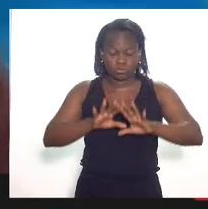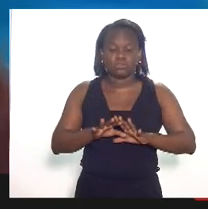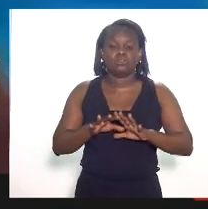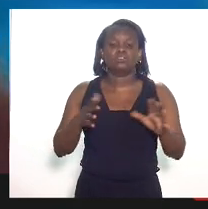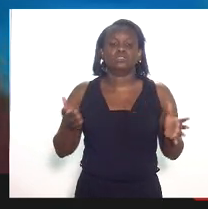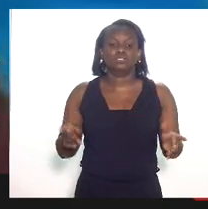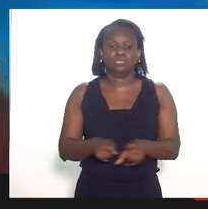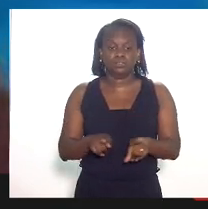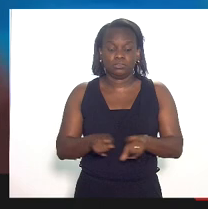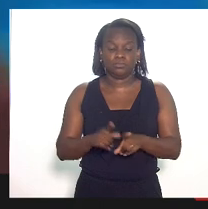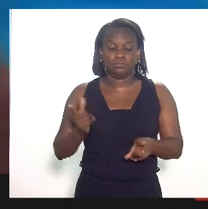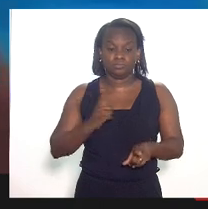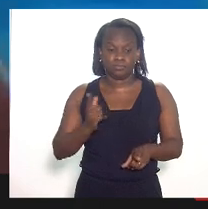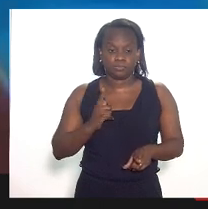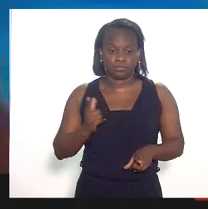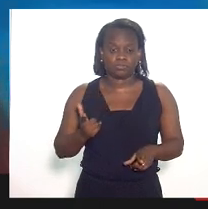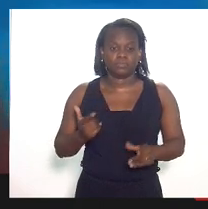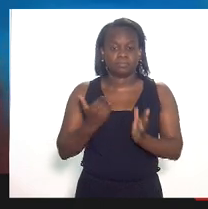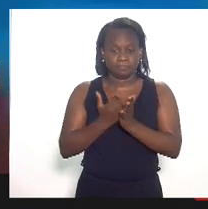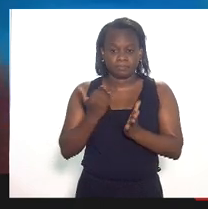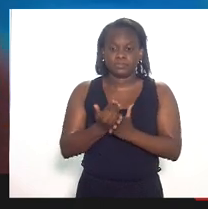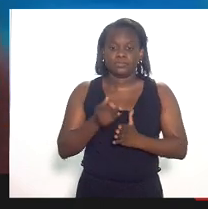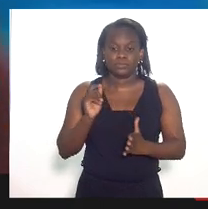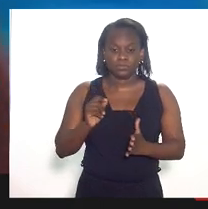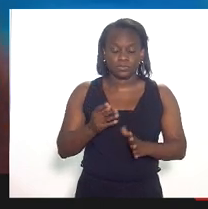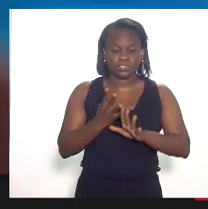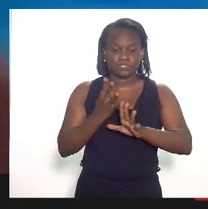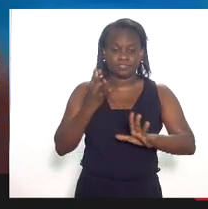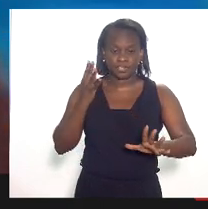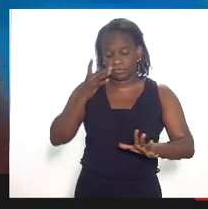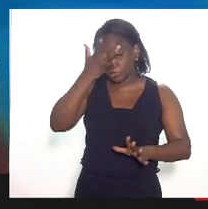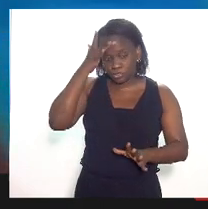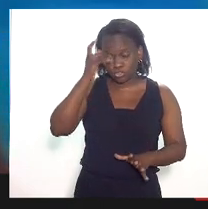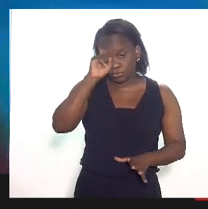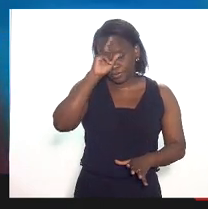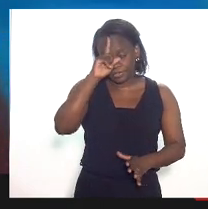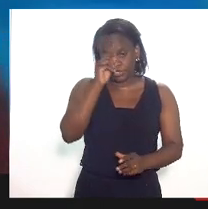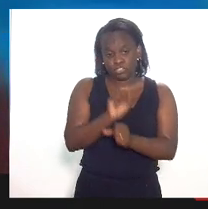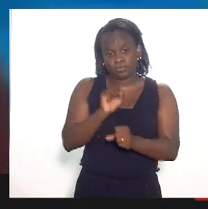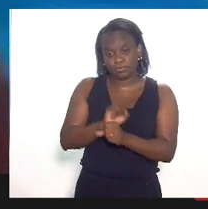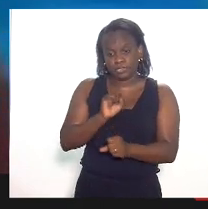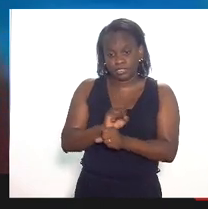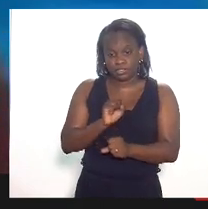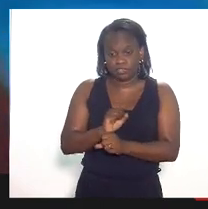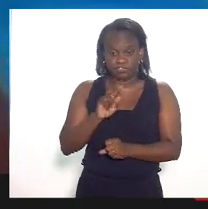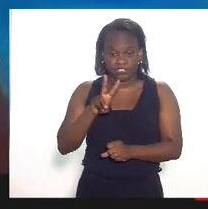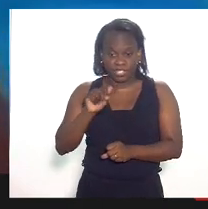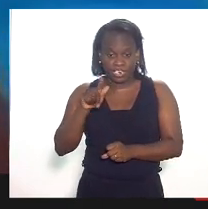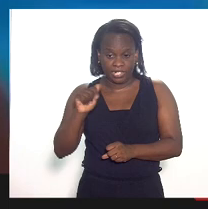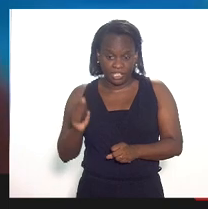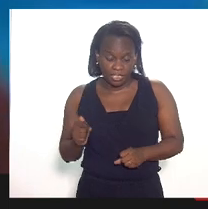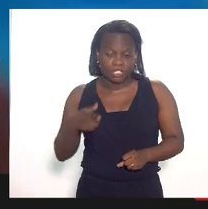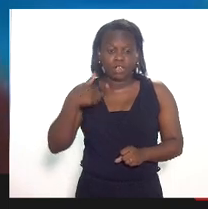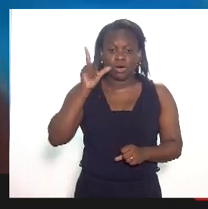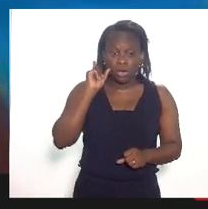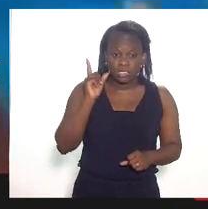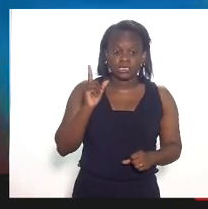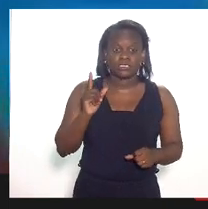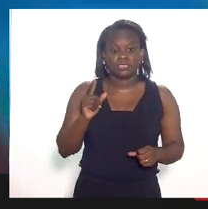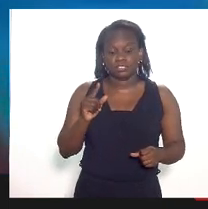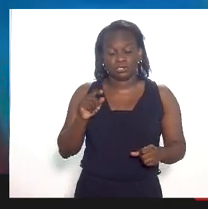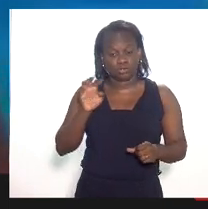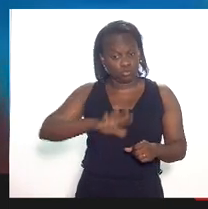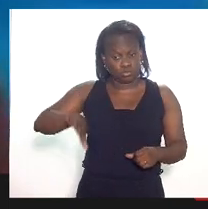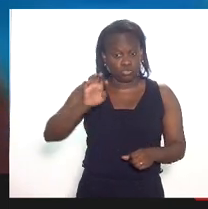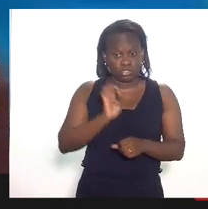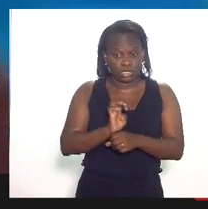temos, além disso, uma fila de internação, como foi dito há pouco, ontem, a nível estadual, com todo